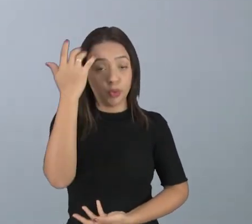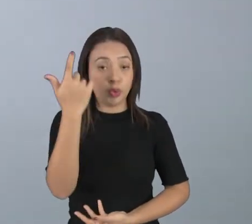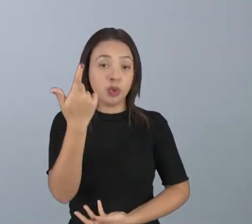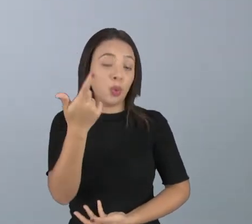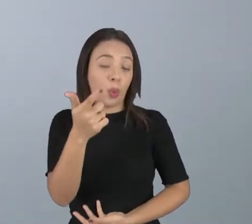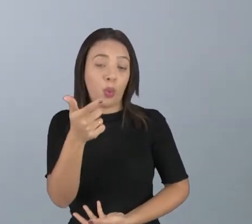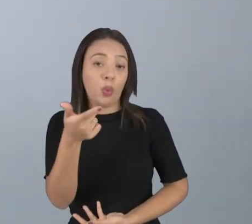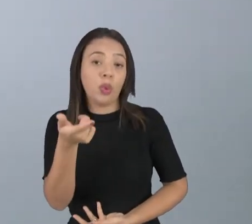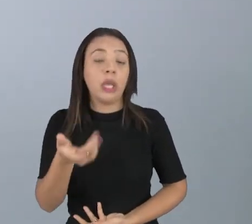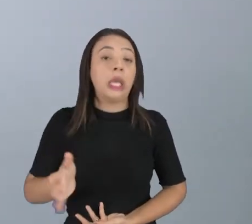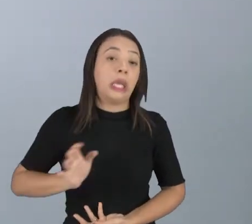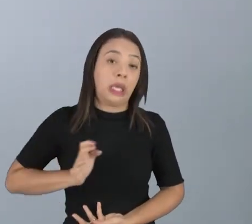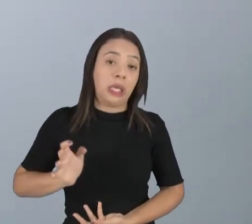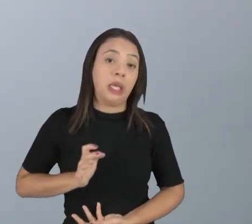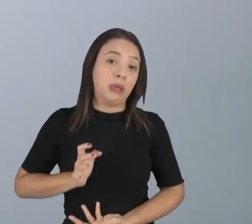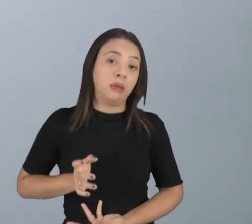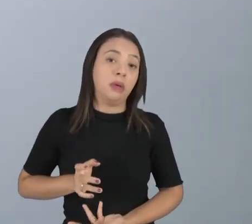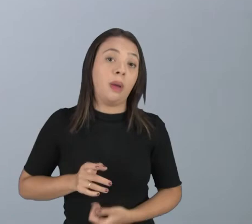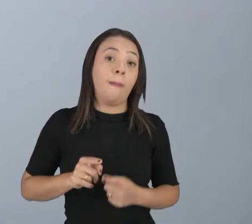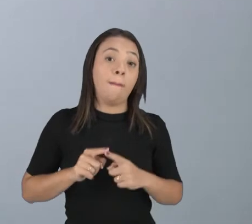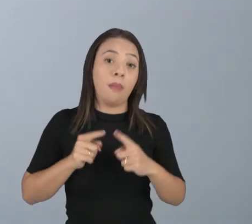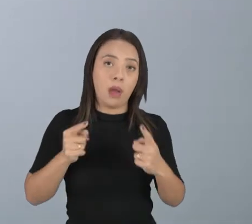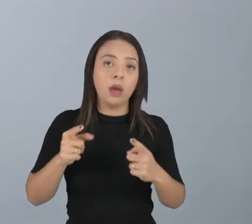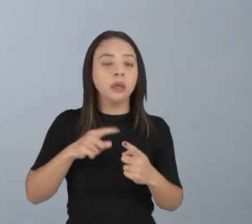elas têm esse mínimo aí, certo?